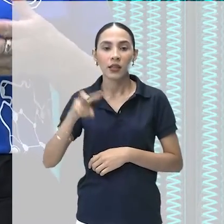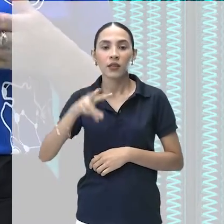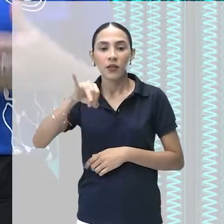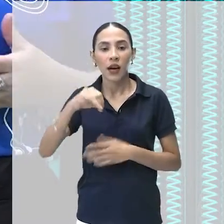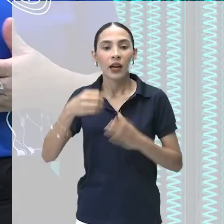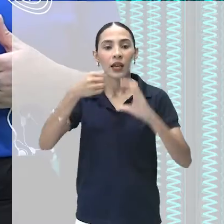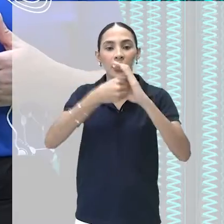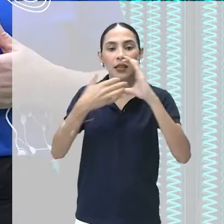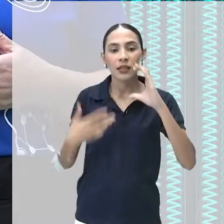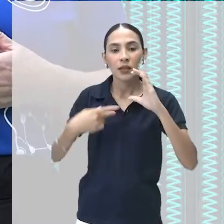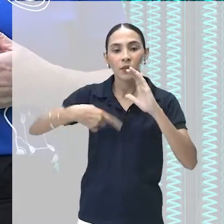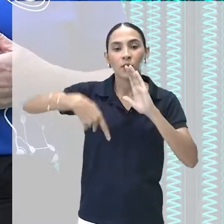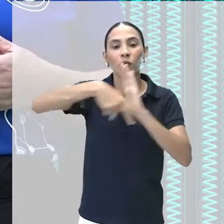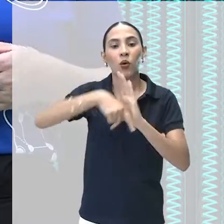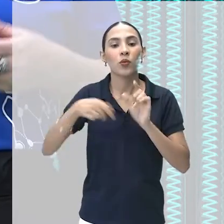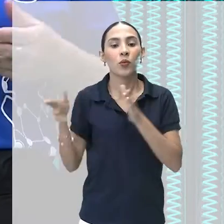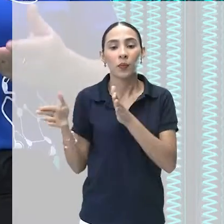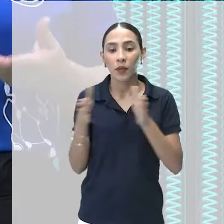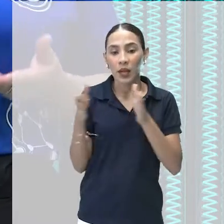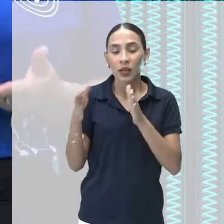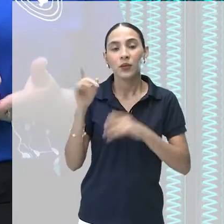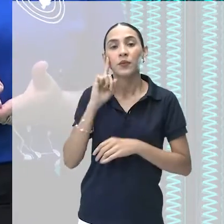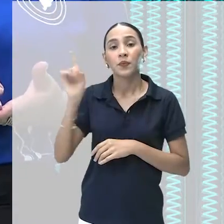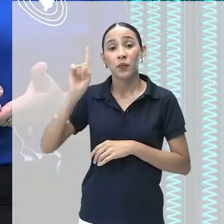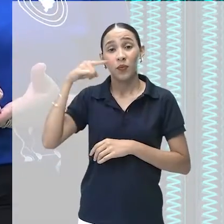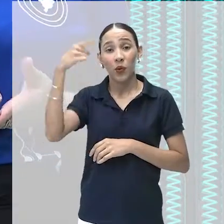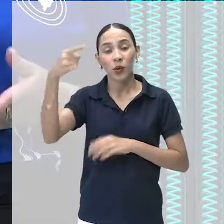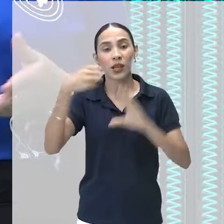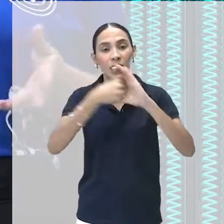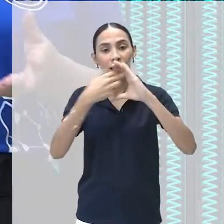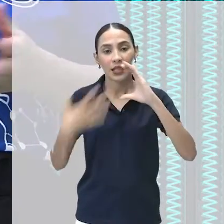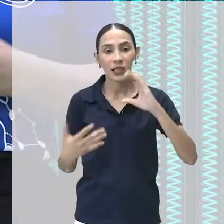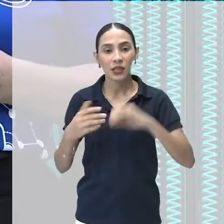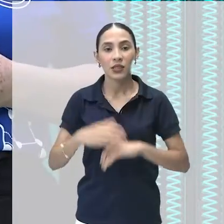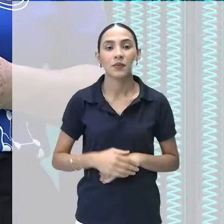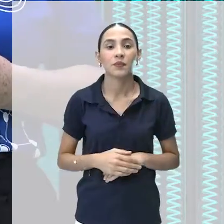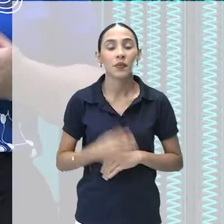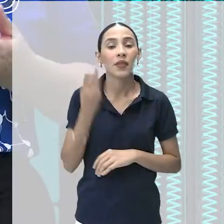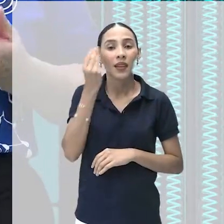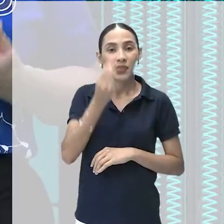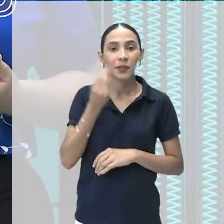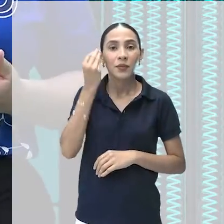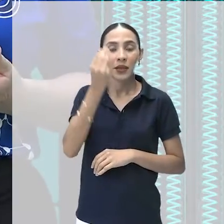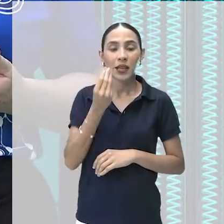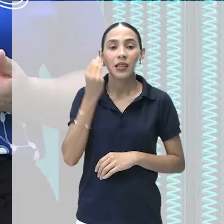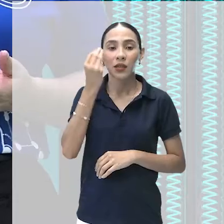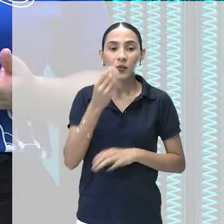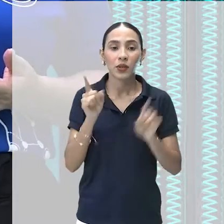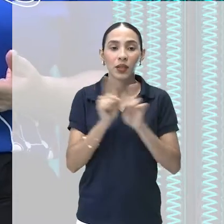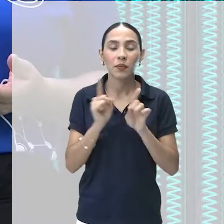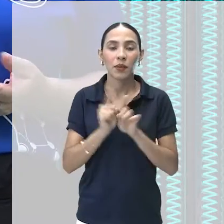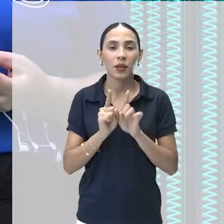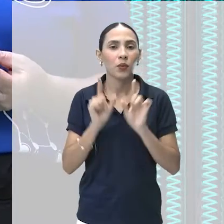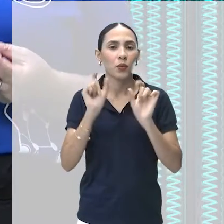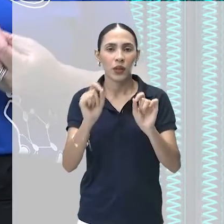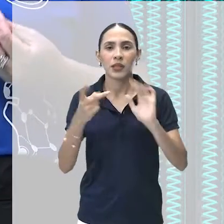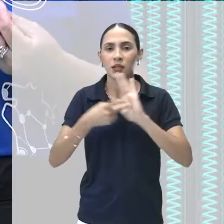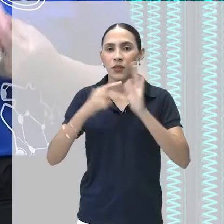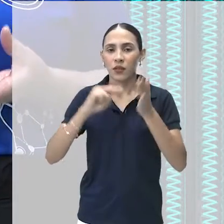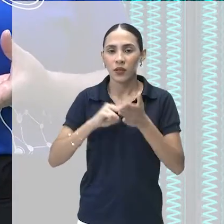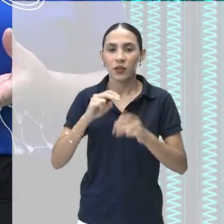vai caracterizar esse período. E uma outra característica, vamos lá, o experimentalismo. E o que era